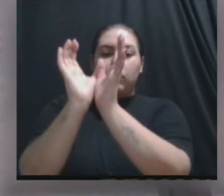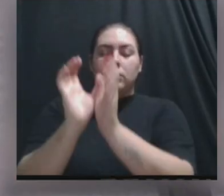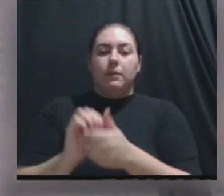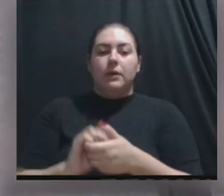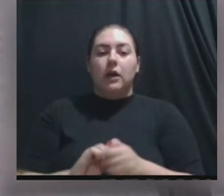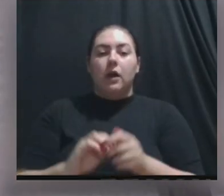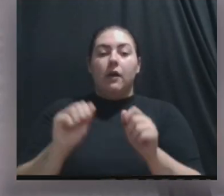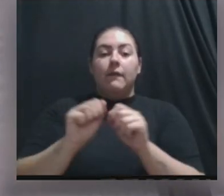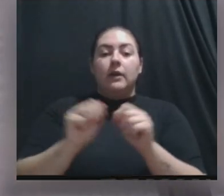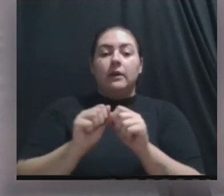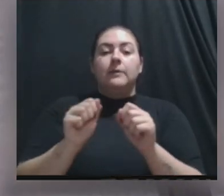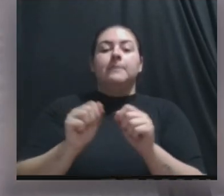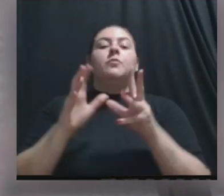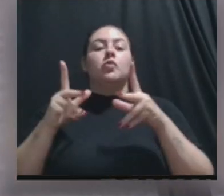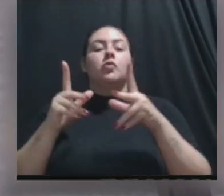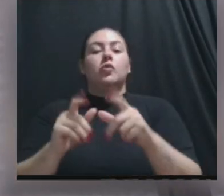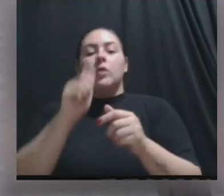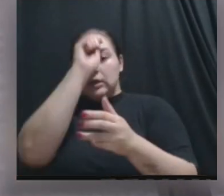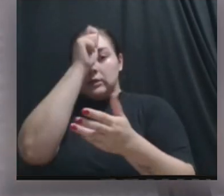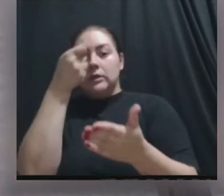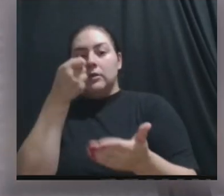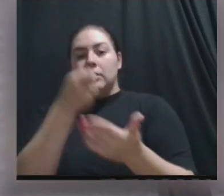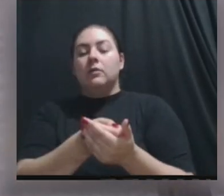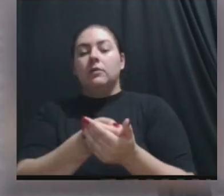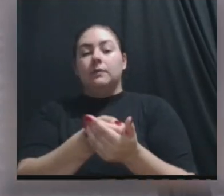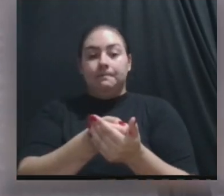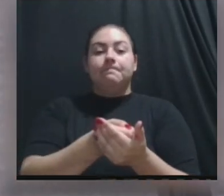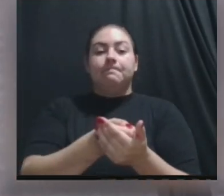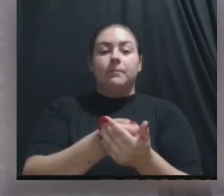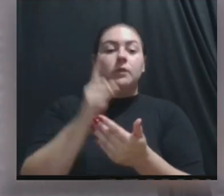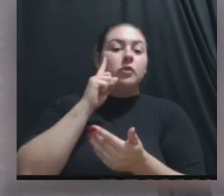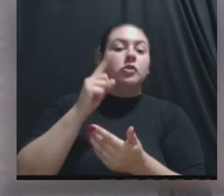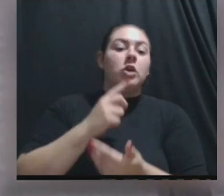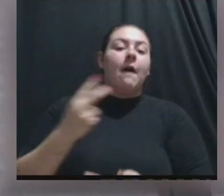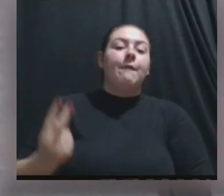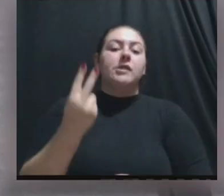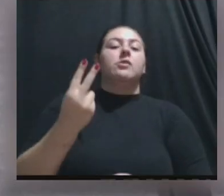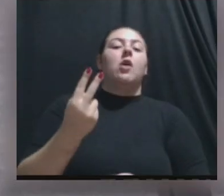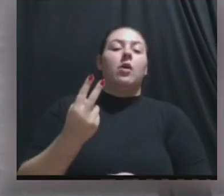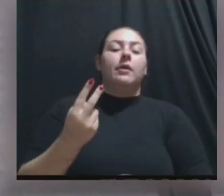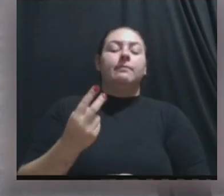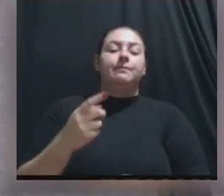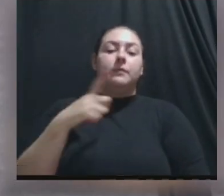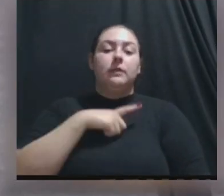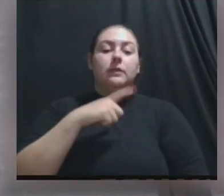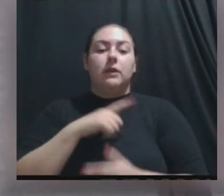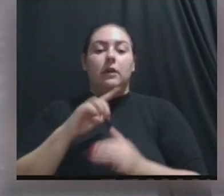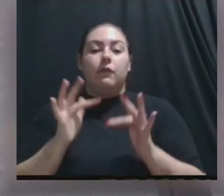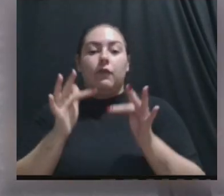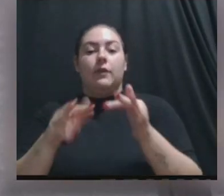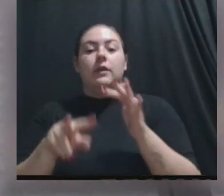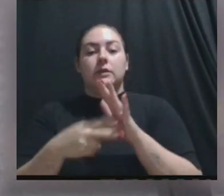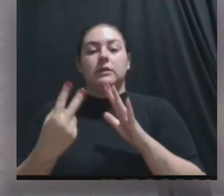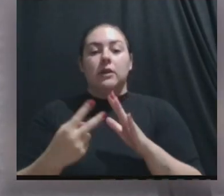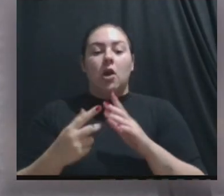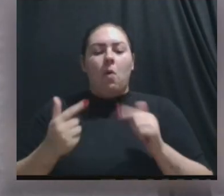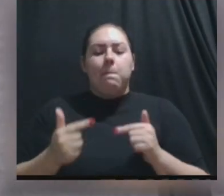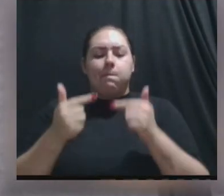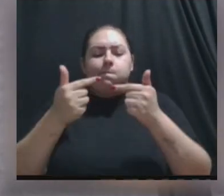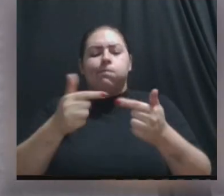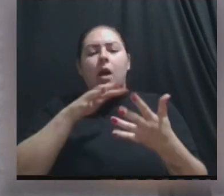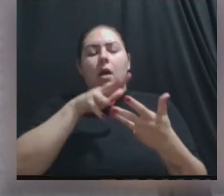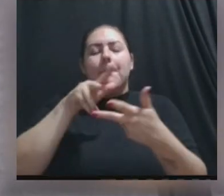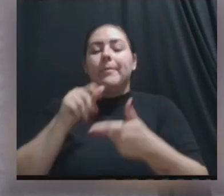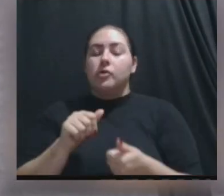de maio, que é o dia da vitória, né? Quando teve o final da Segunda Guerra Mundial, para lembrar e